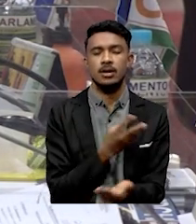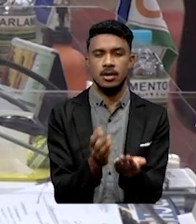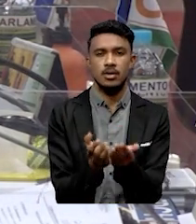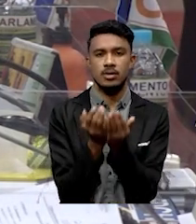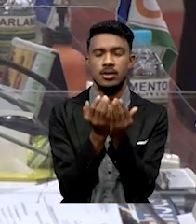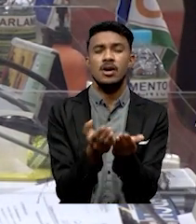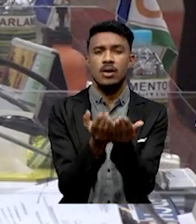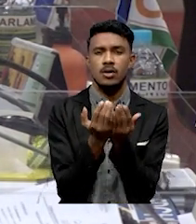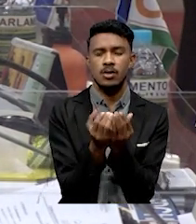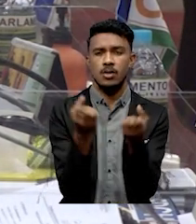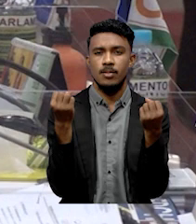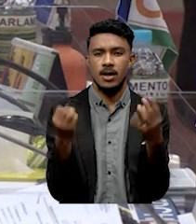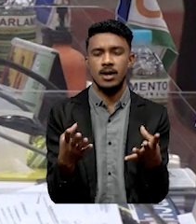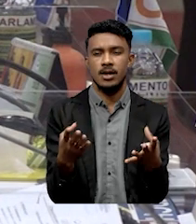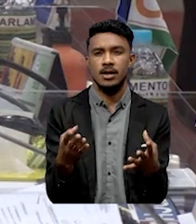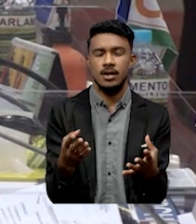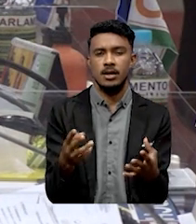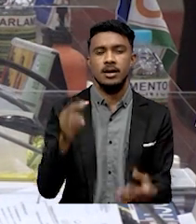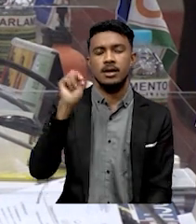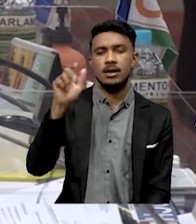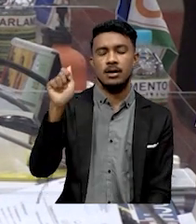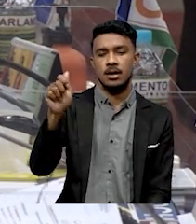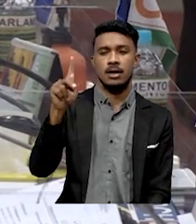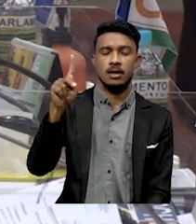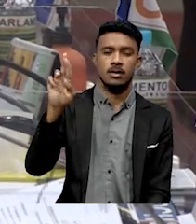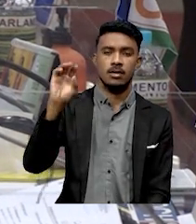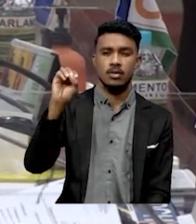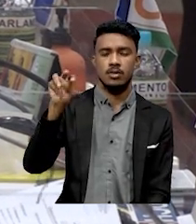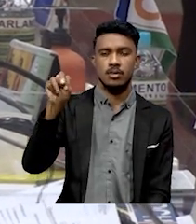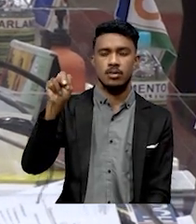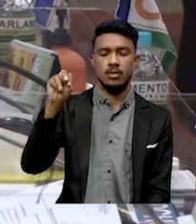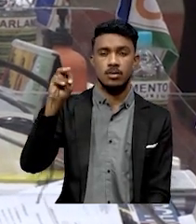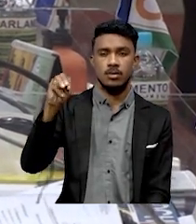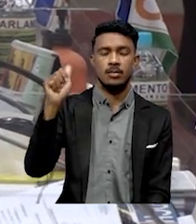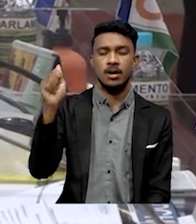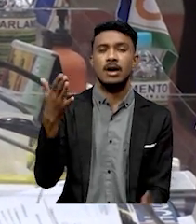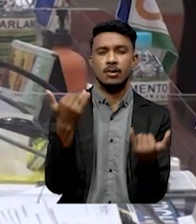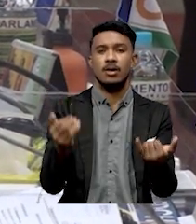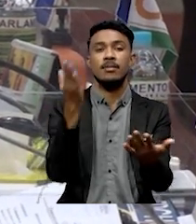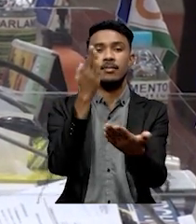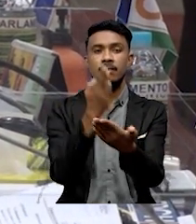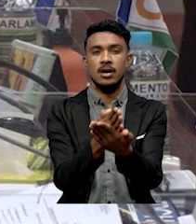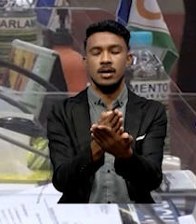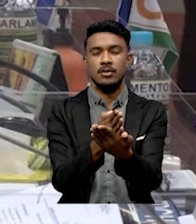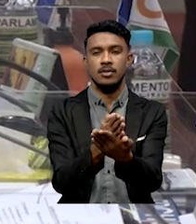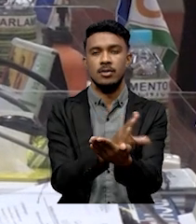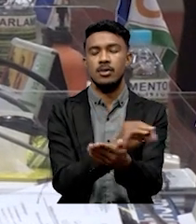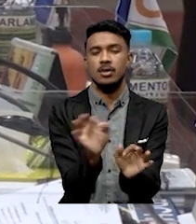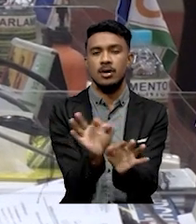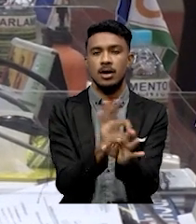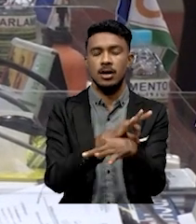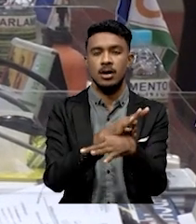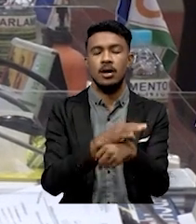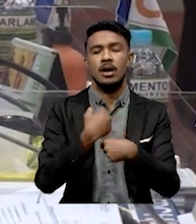Ro barak mi agora re Berlin na kroman ita re agora paradu. Mandu tensa halo